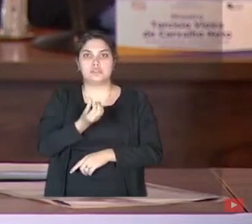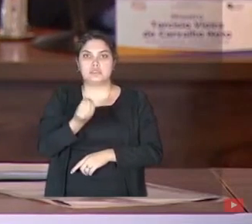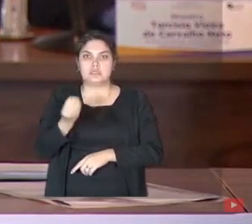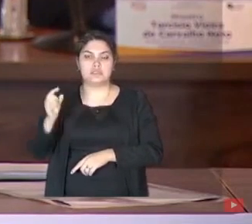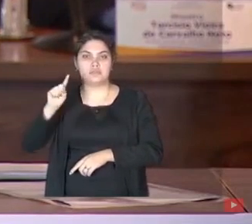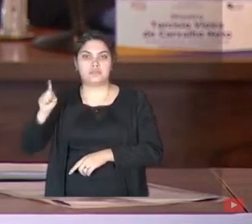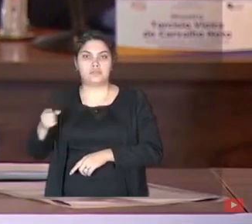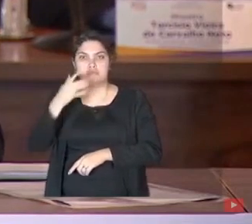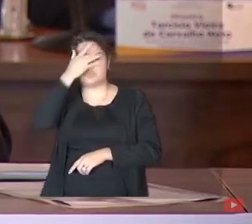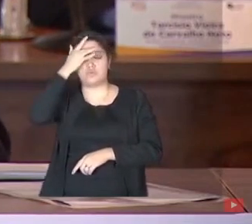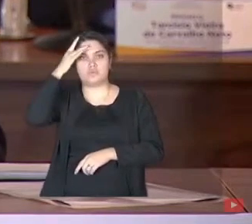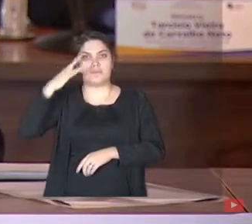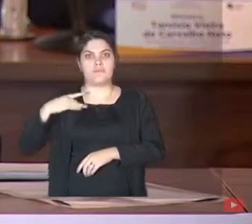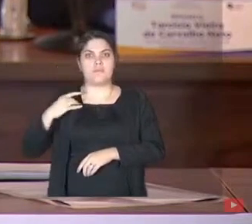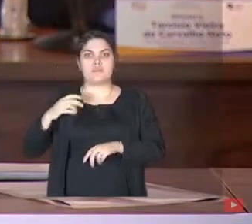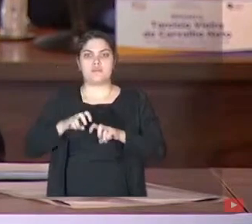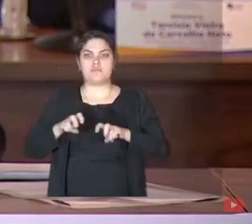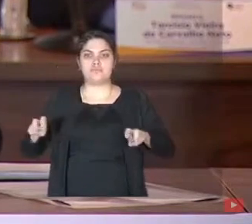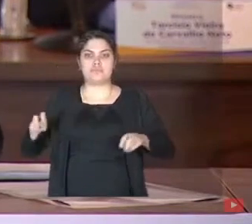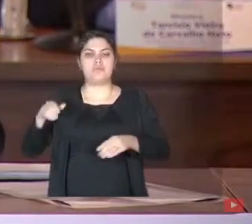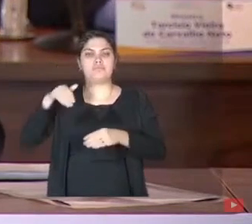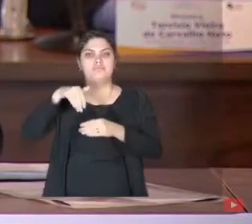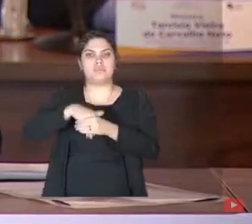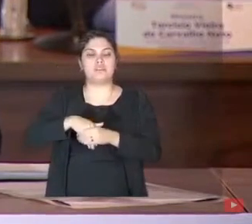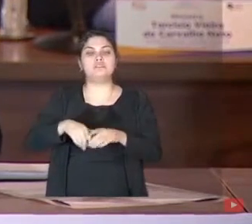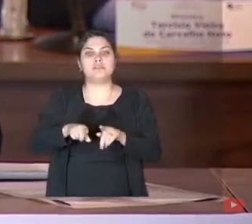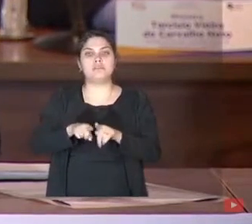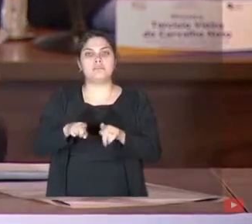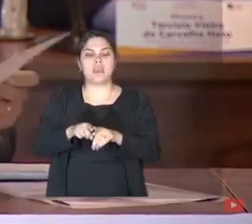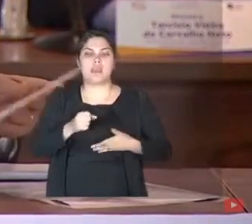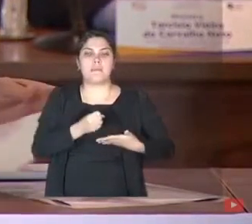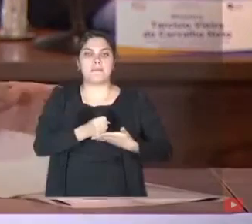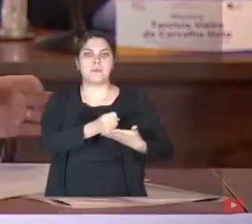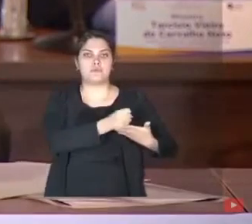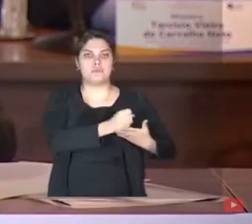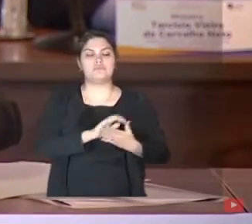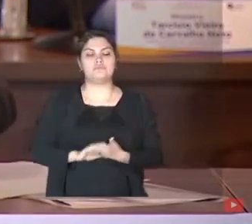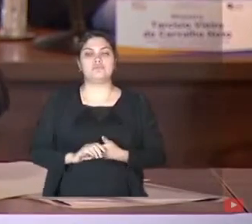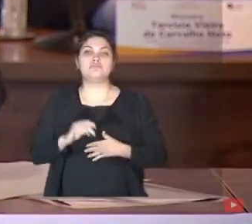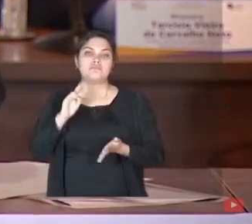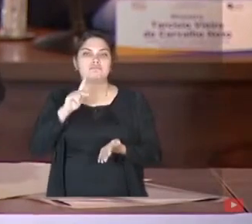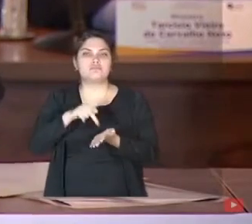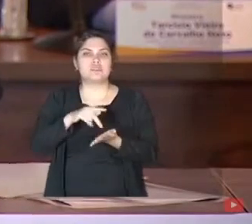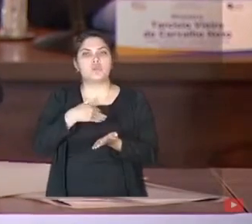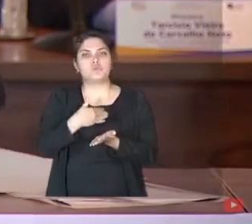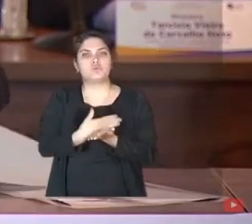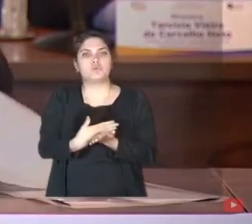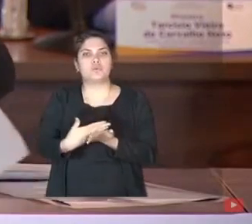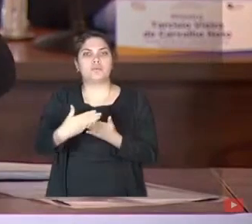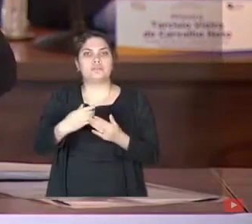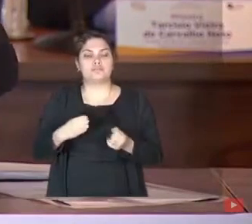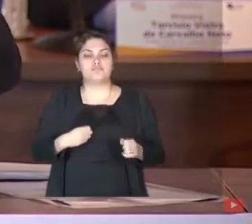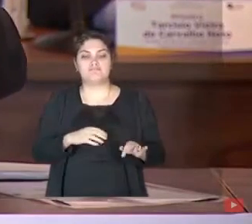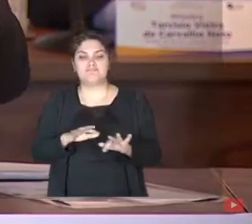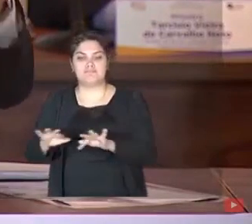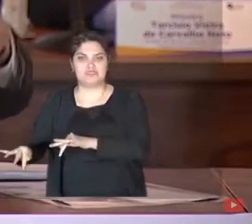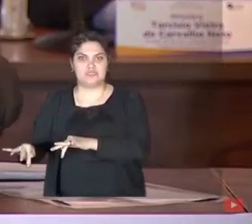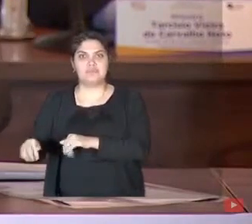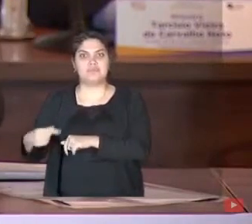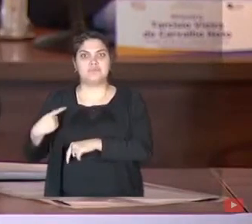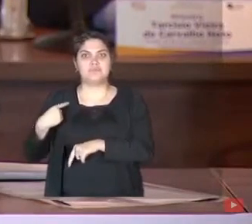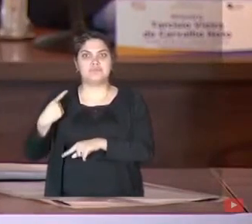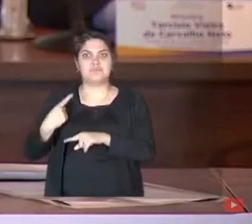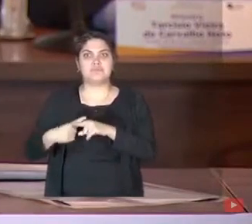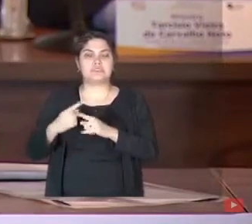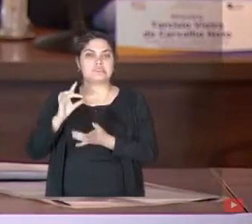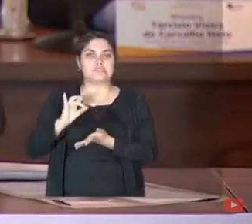2.066.000 mesários e apoiadores. Eu, na verdade, vou começar pelo fim, porque, evidentemente,